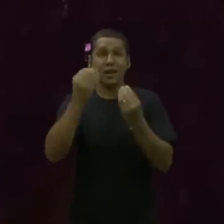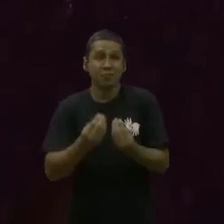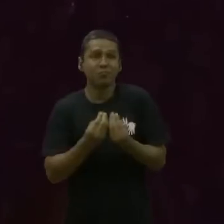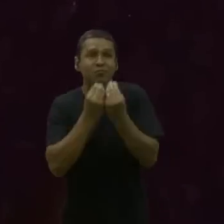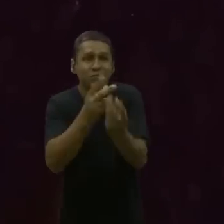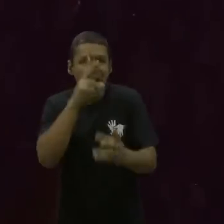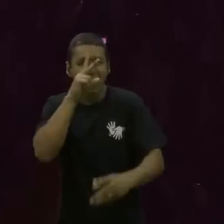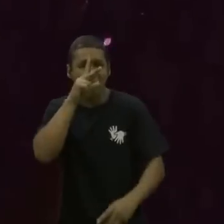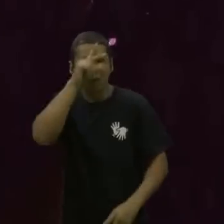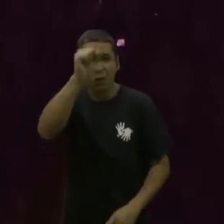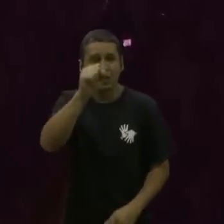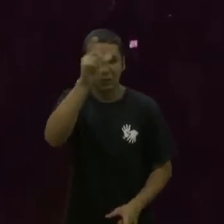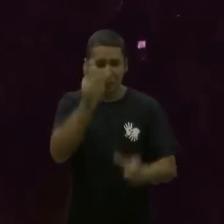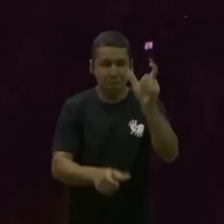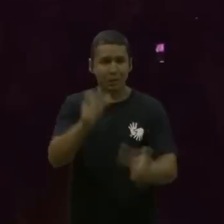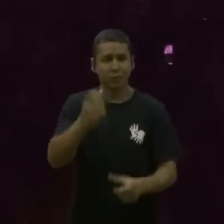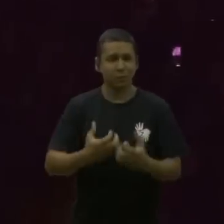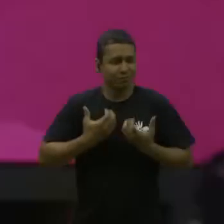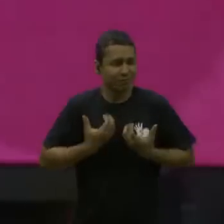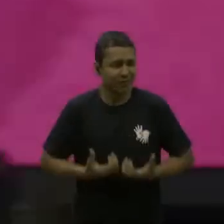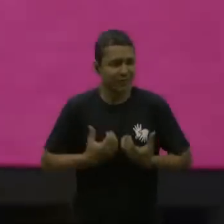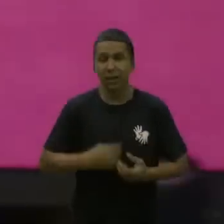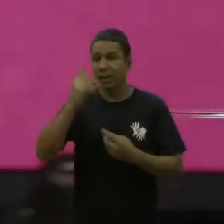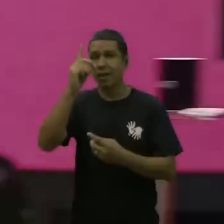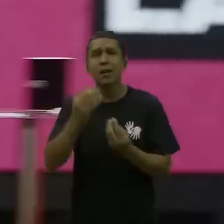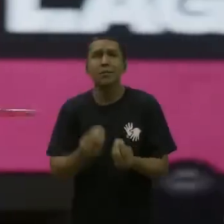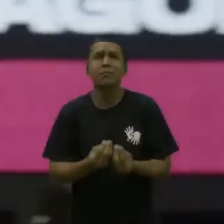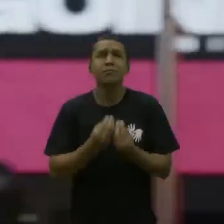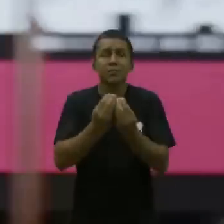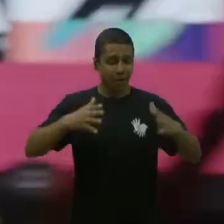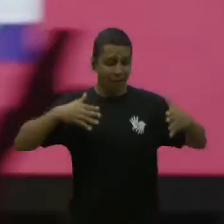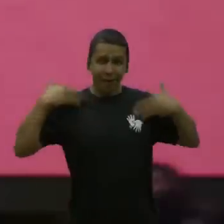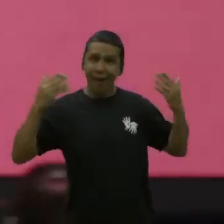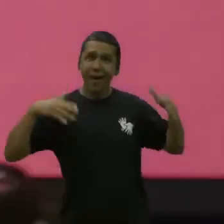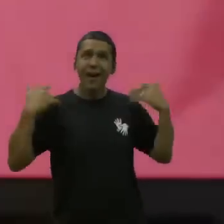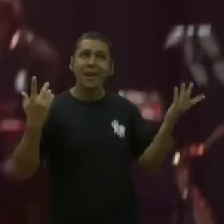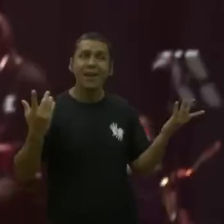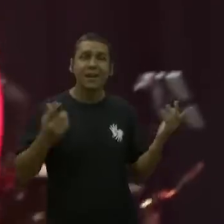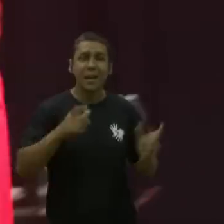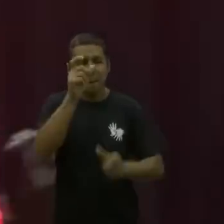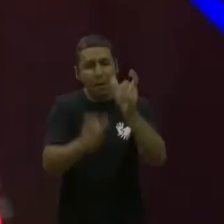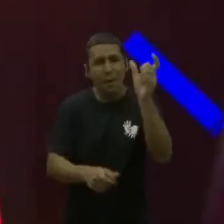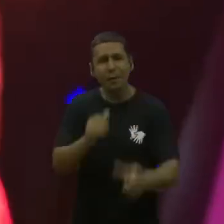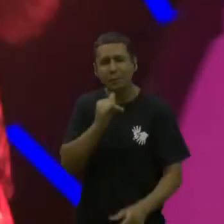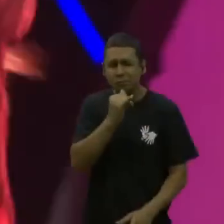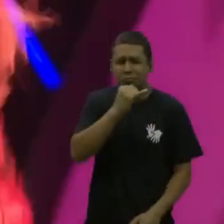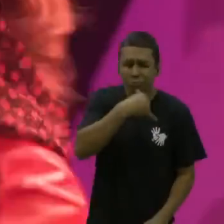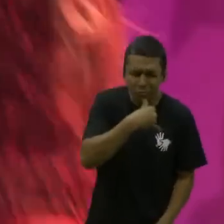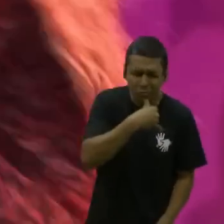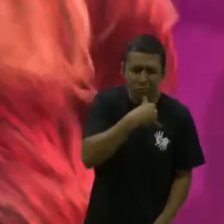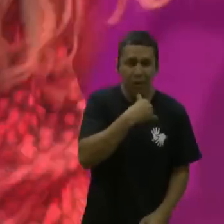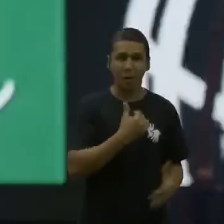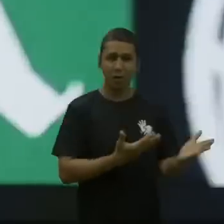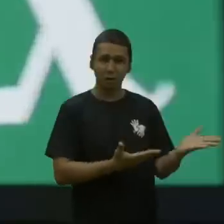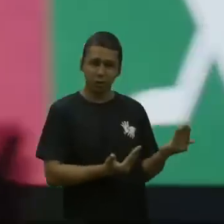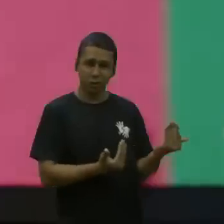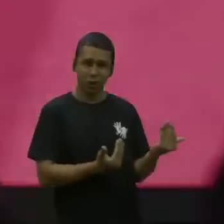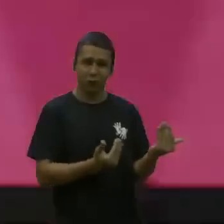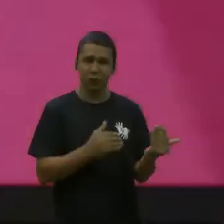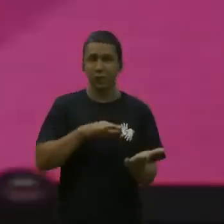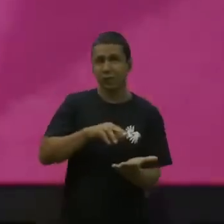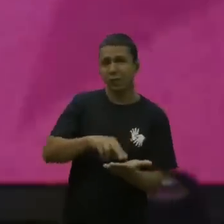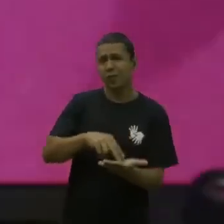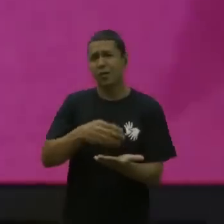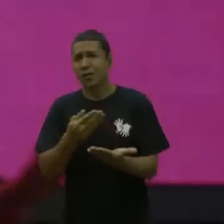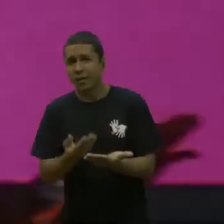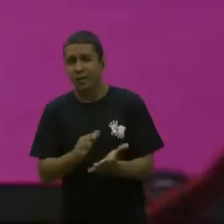forças de quem está cansado, dá ânimo para quem não tem nenhum vigor. Os jovens certamente cairão, mas os que